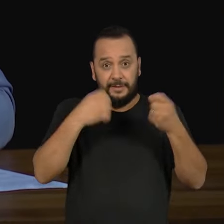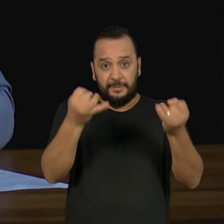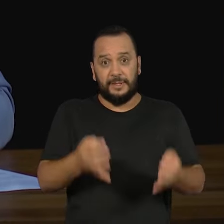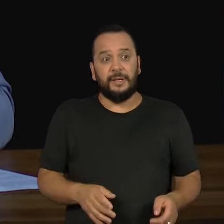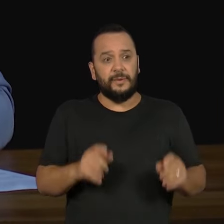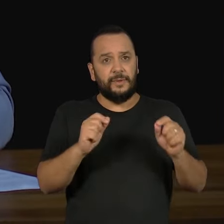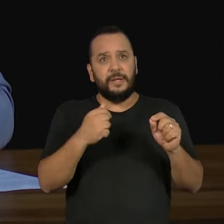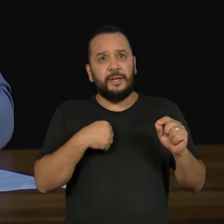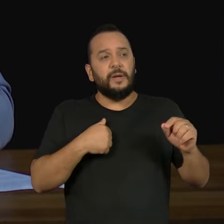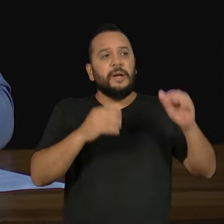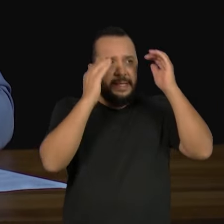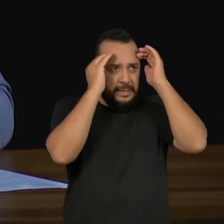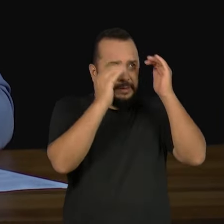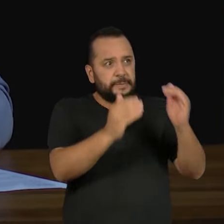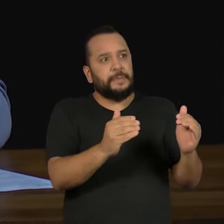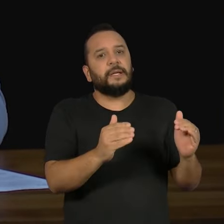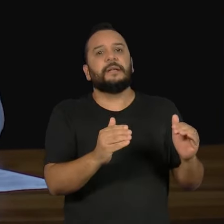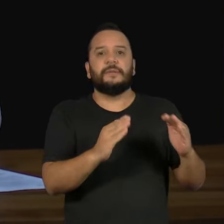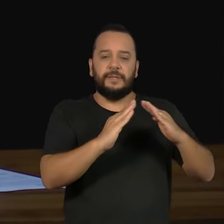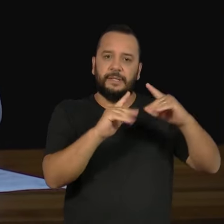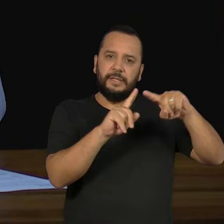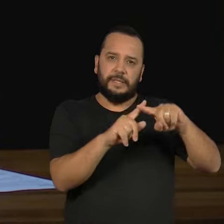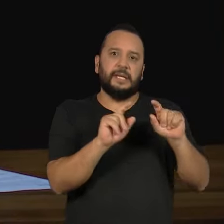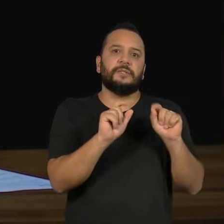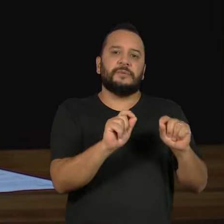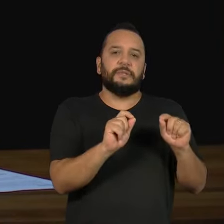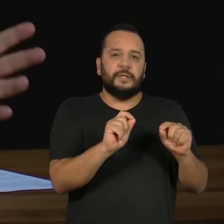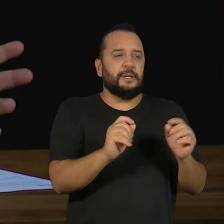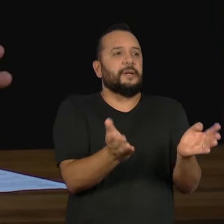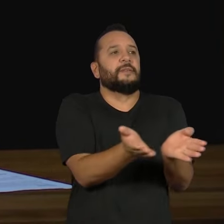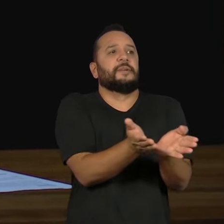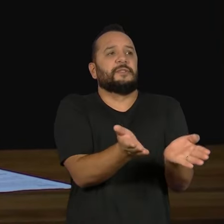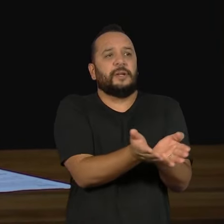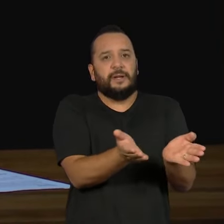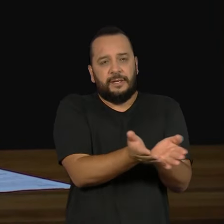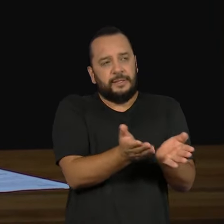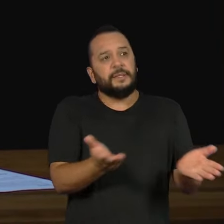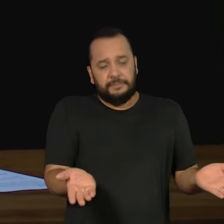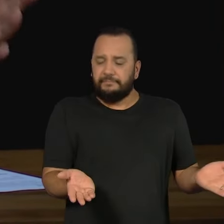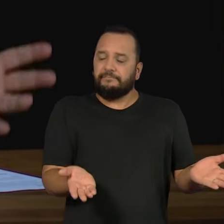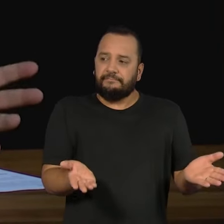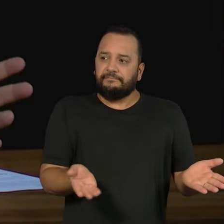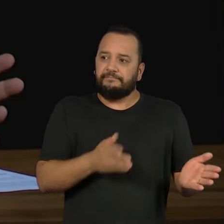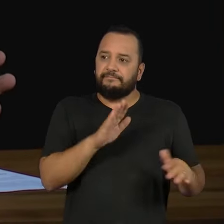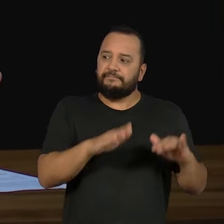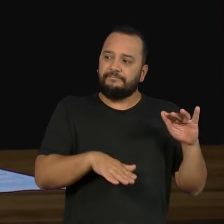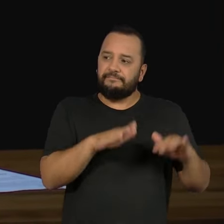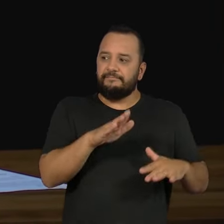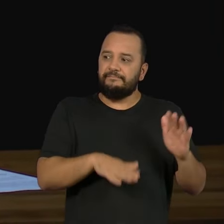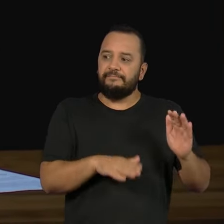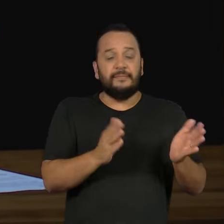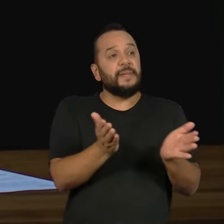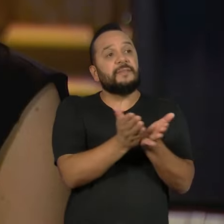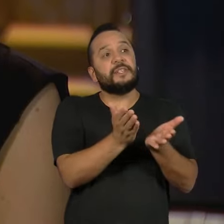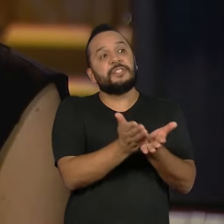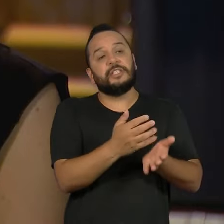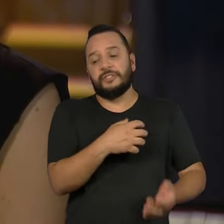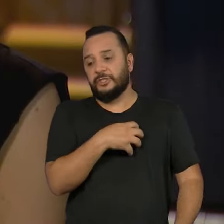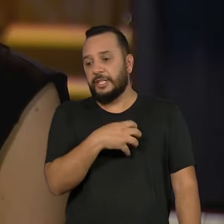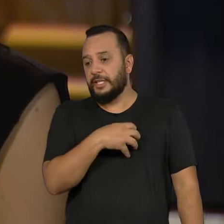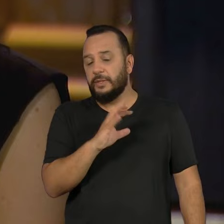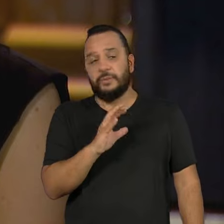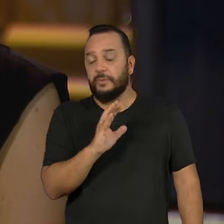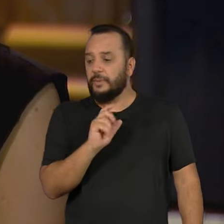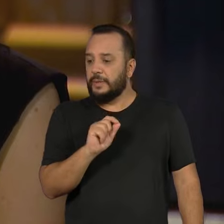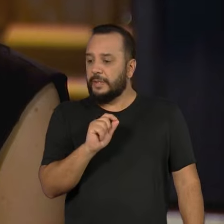tenho pelas religiões evangélicas e que muitas vezes são tratadas como a gente já falou aqui de um jeito eh todo